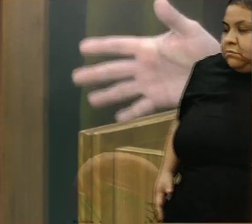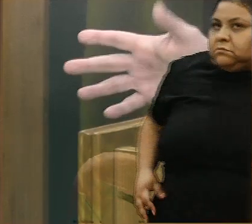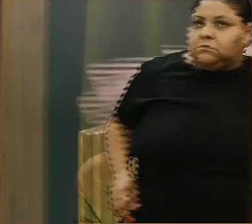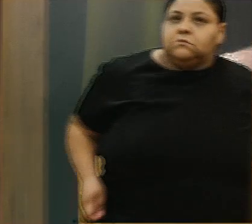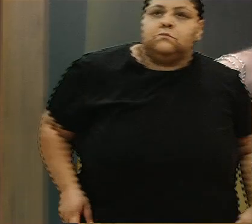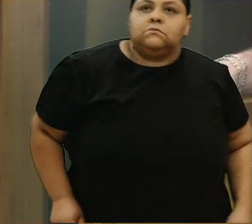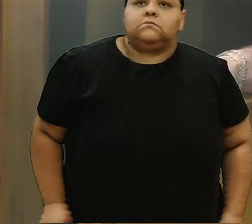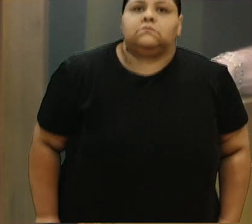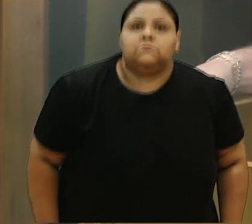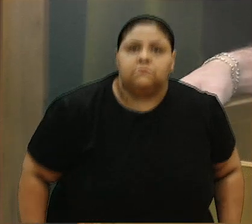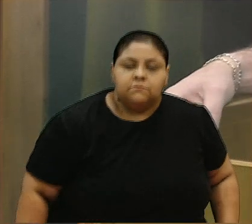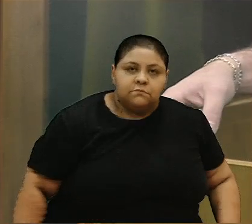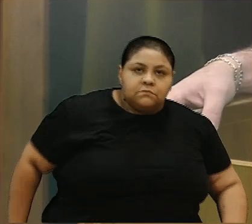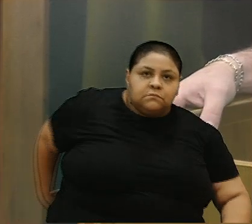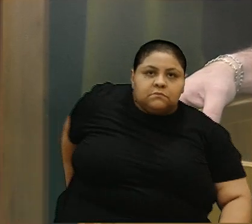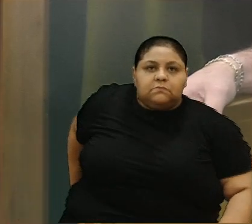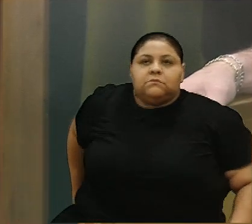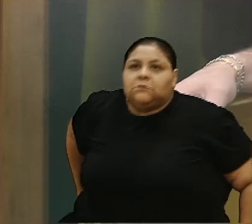né? São do PT.